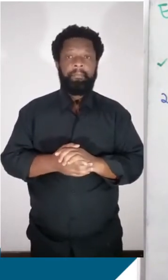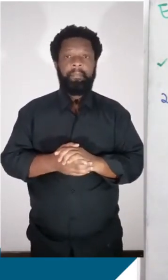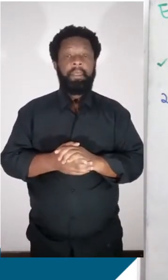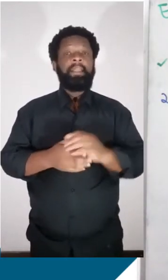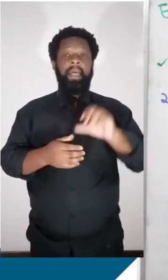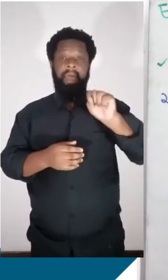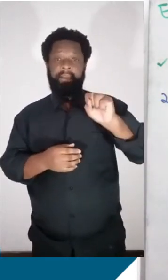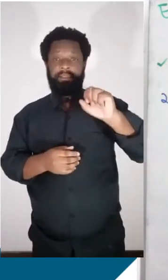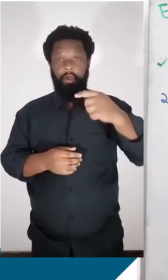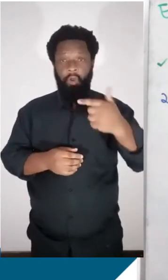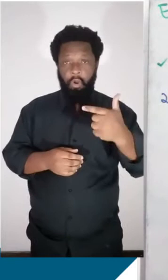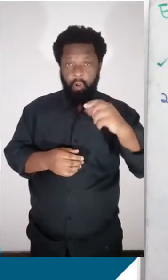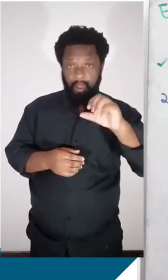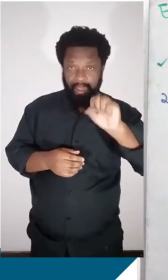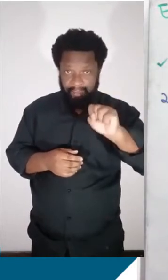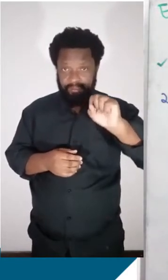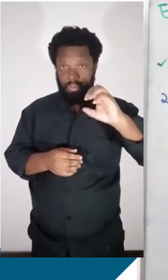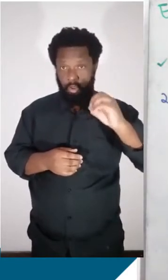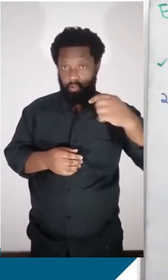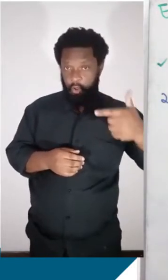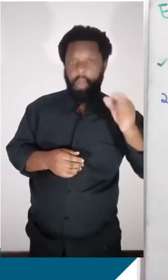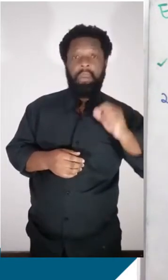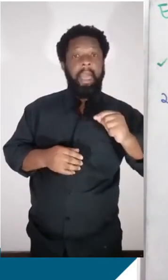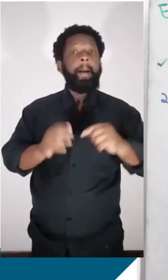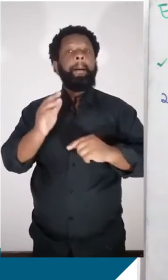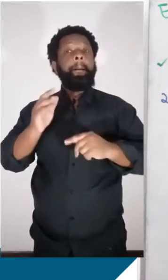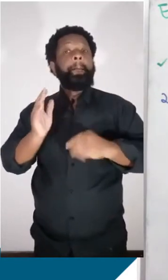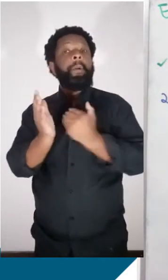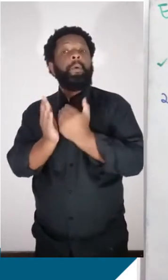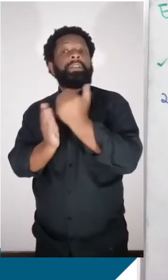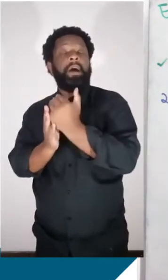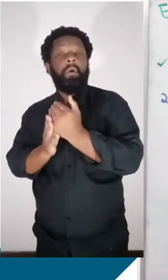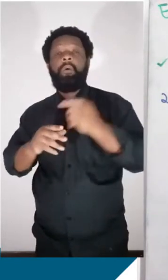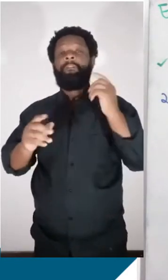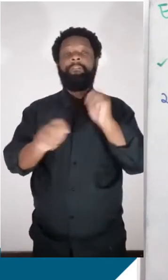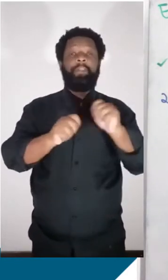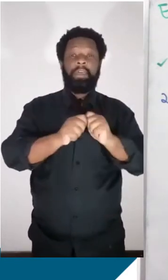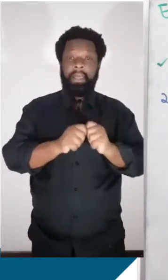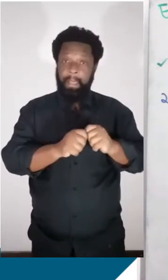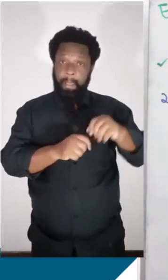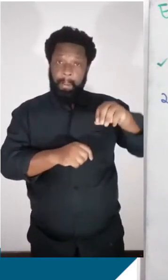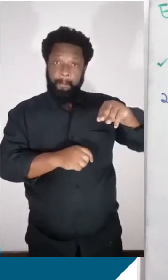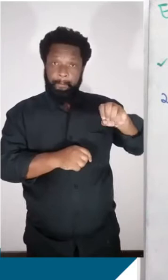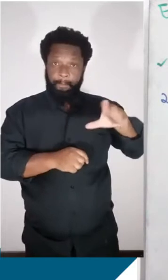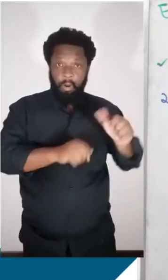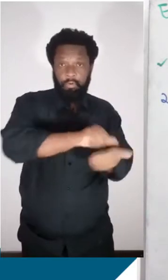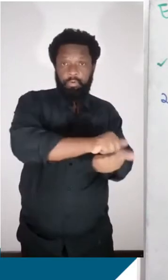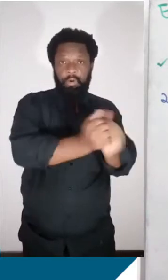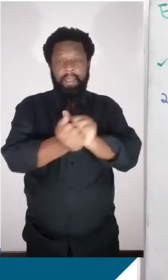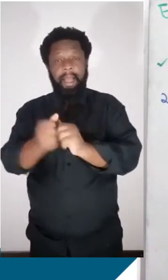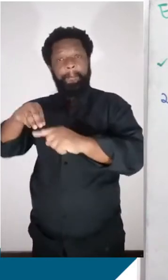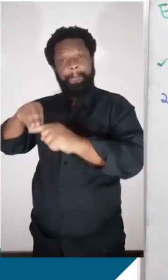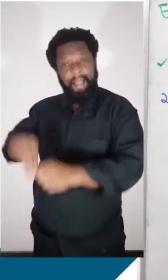mol de SO2. Essa é a minha proporção. O que eu posso fazer agora é trocar mol por massa,